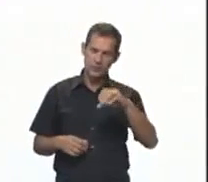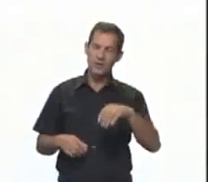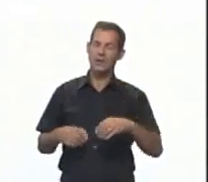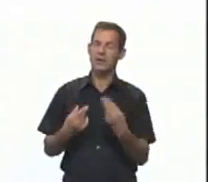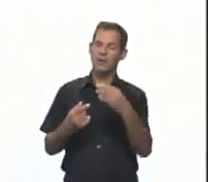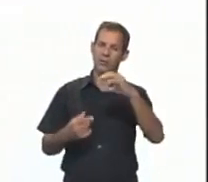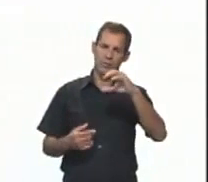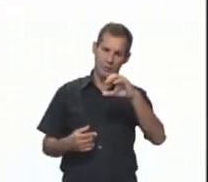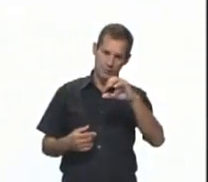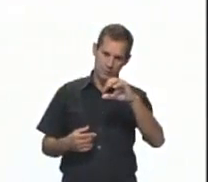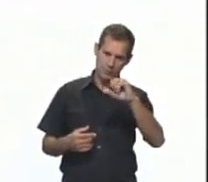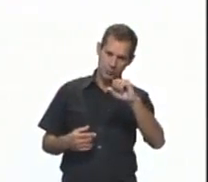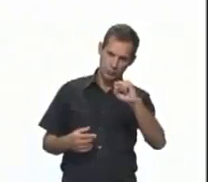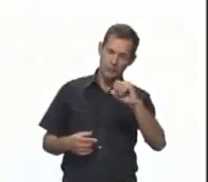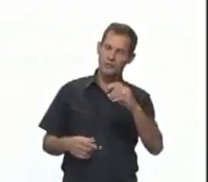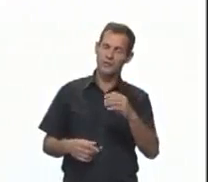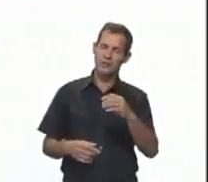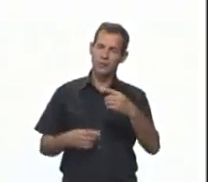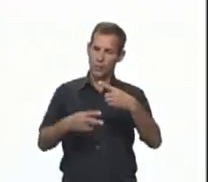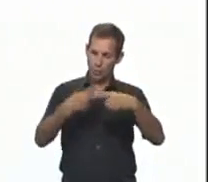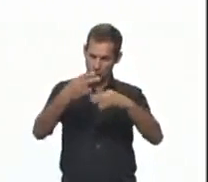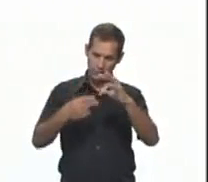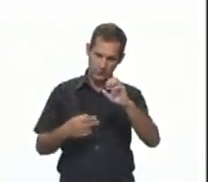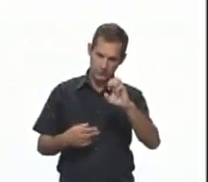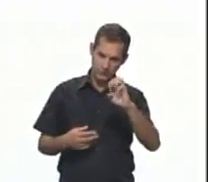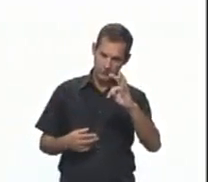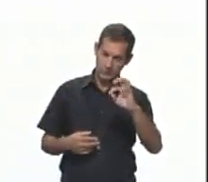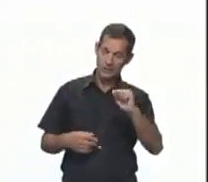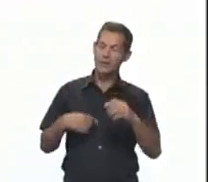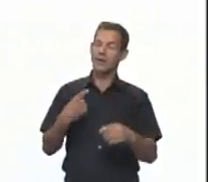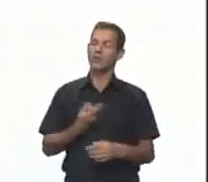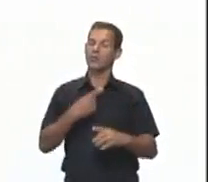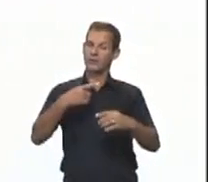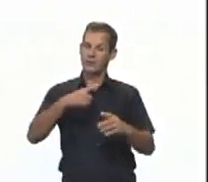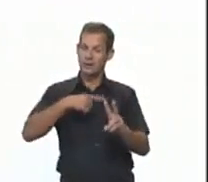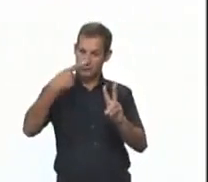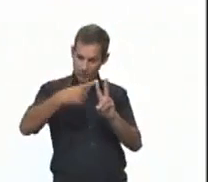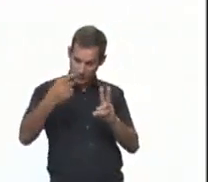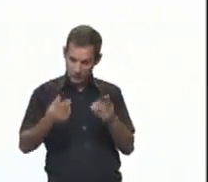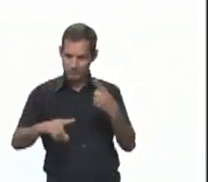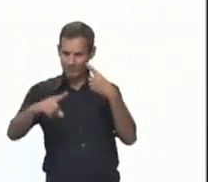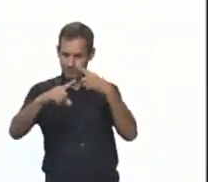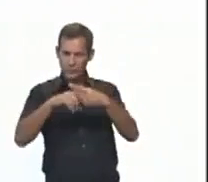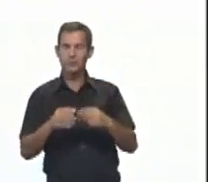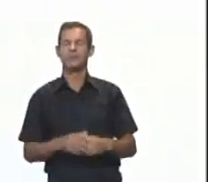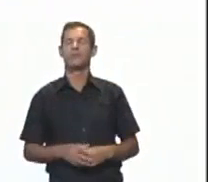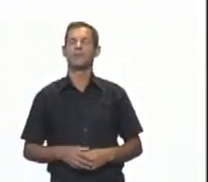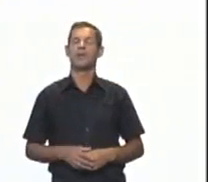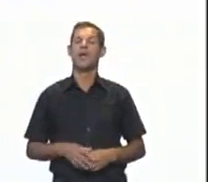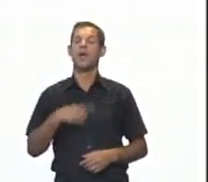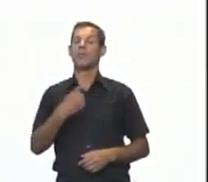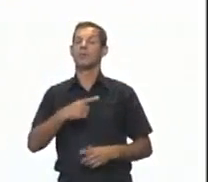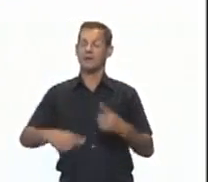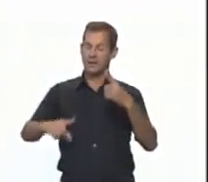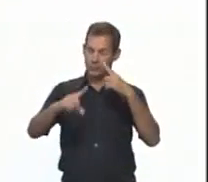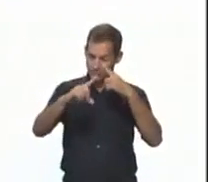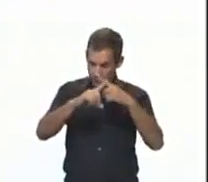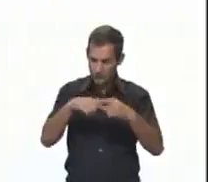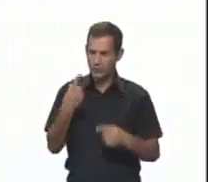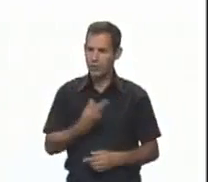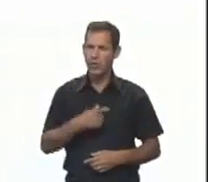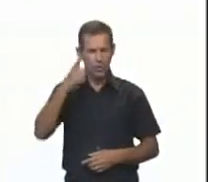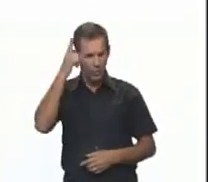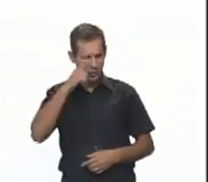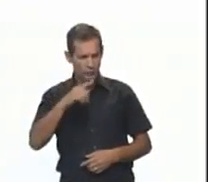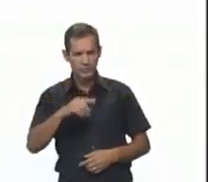cosseno ao quadrado de θ. E agora a gente pode tirar a raiz quadrada, porque a gente tem uma multiplicação. Por a gente ter uma multiplicação, a